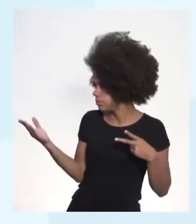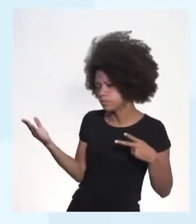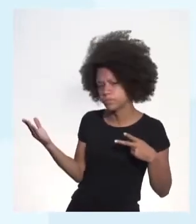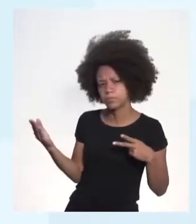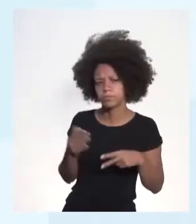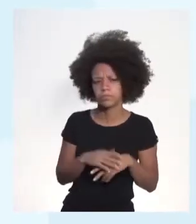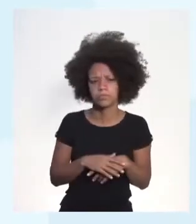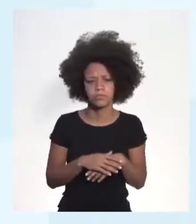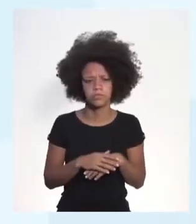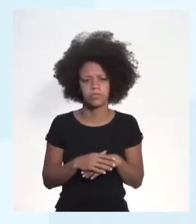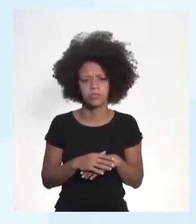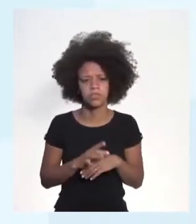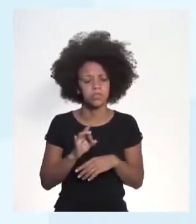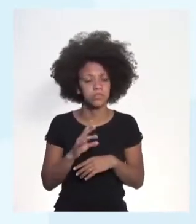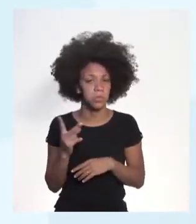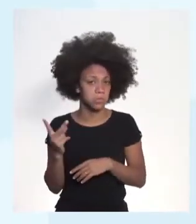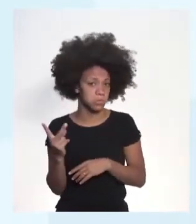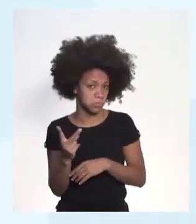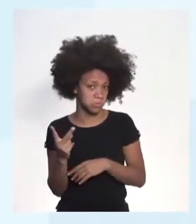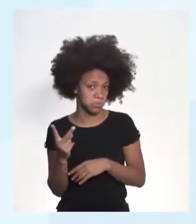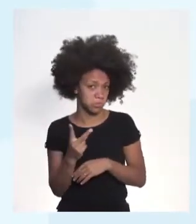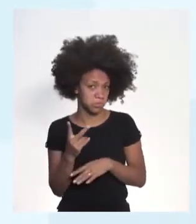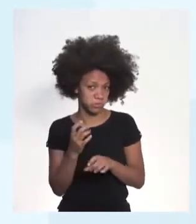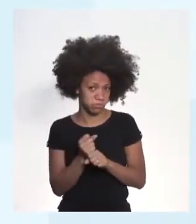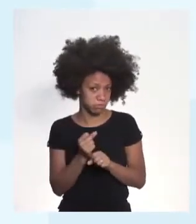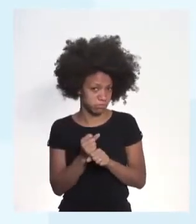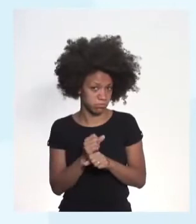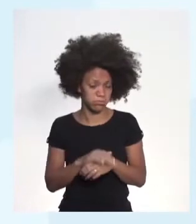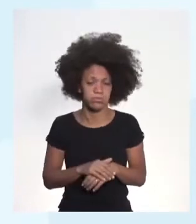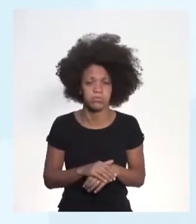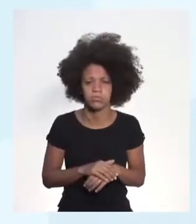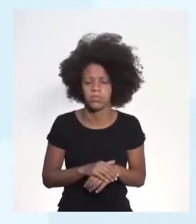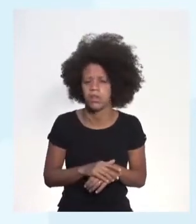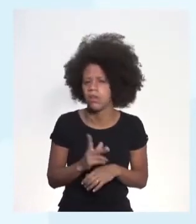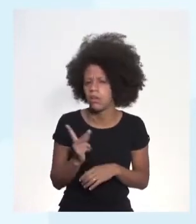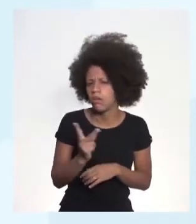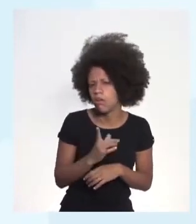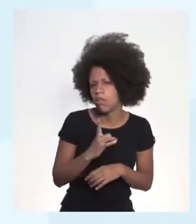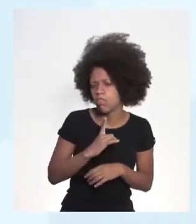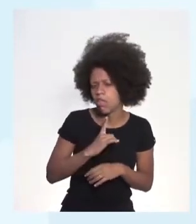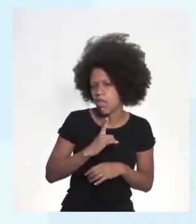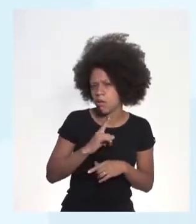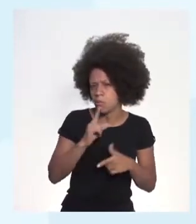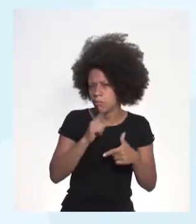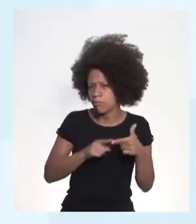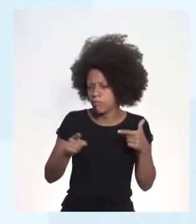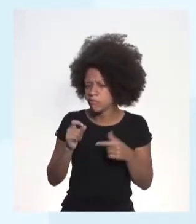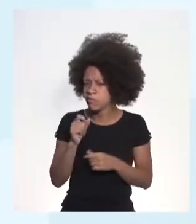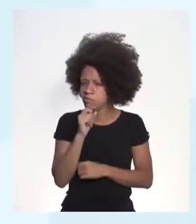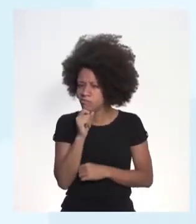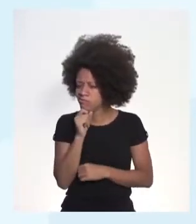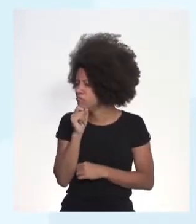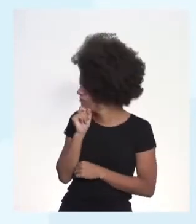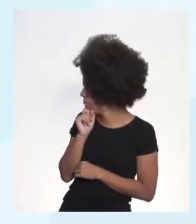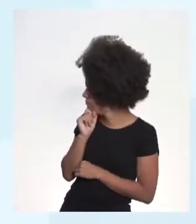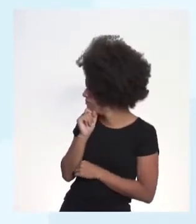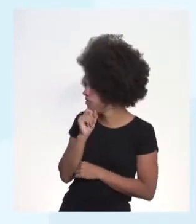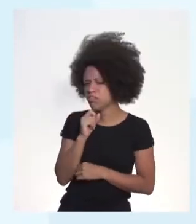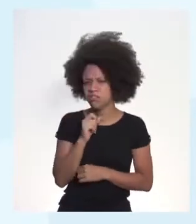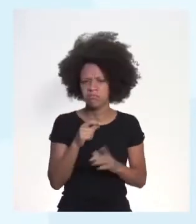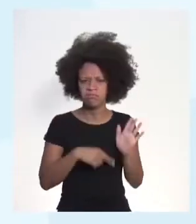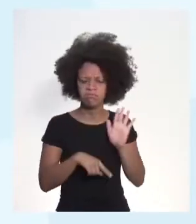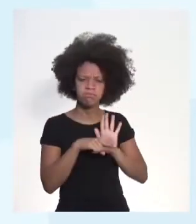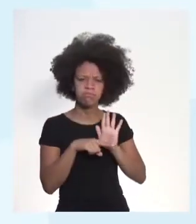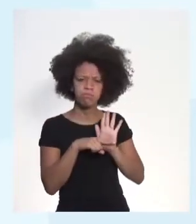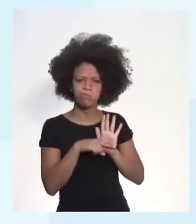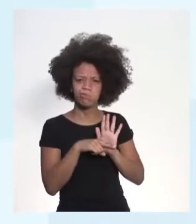ficaram apenas duas multiplicações E no meio delas eu tenho uma subtração entre a multiplicação EA